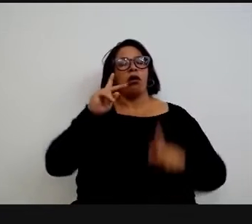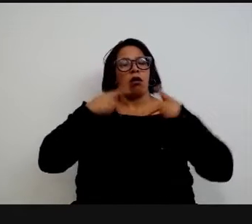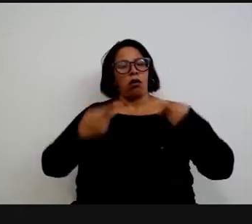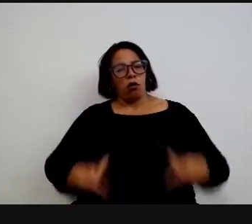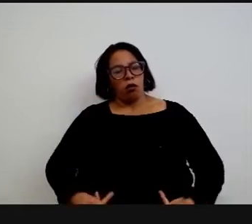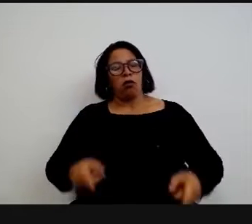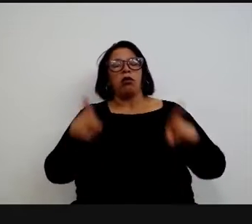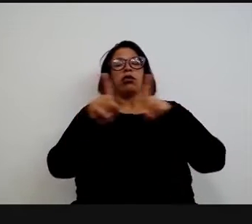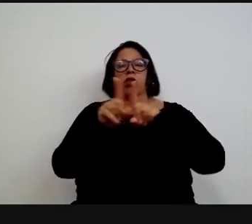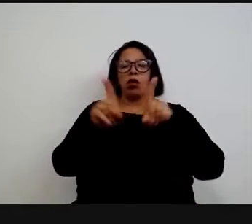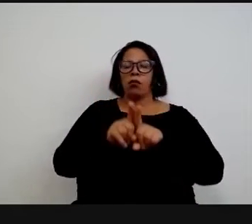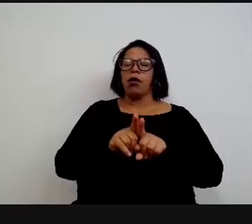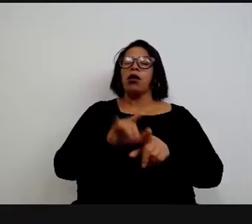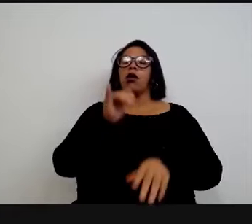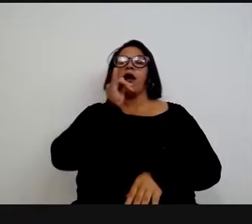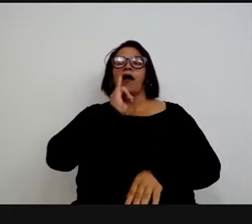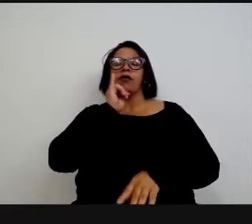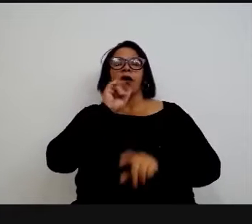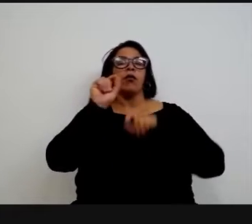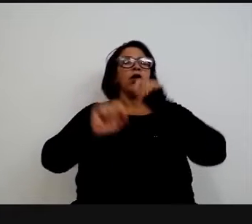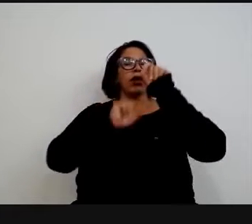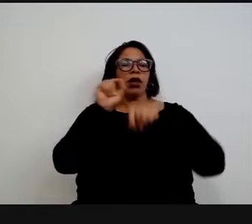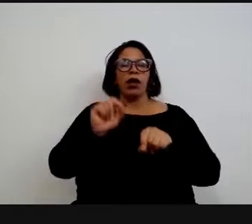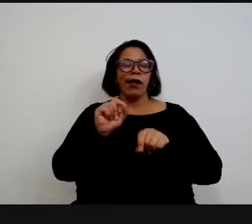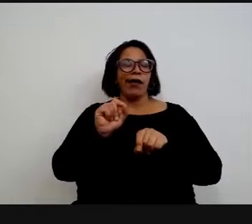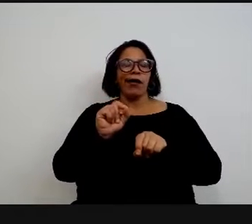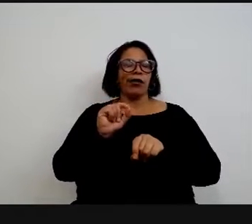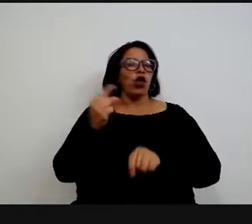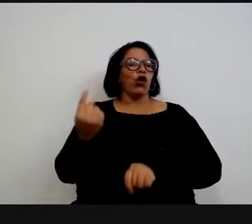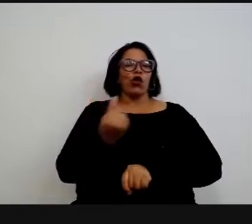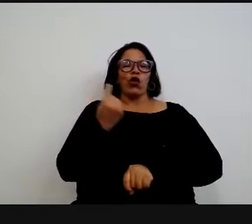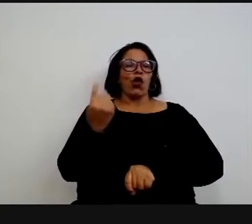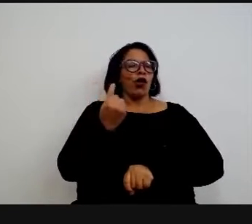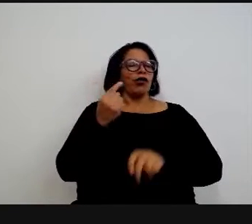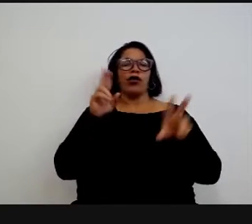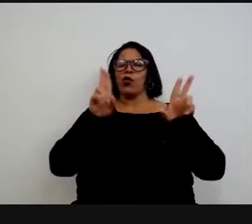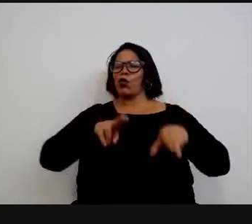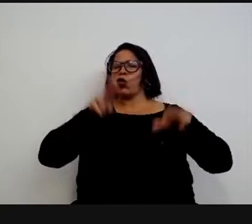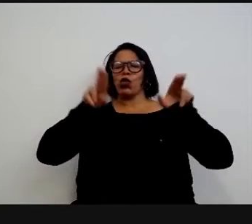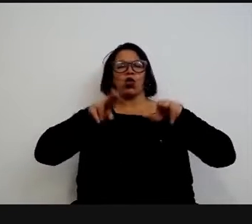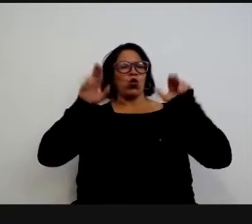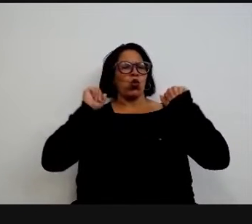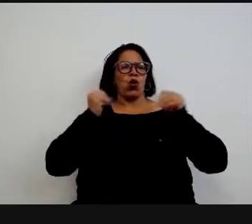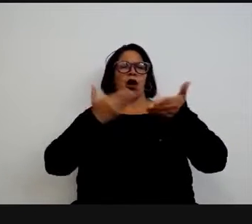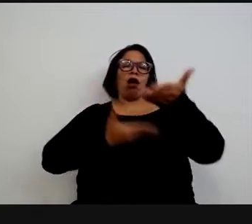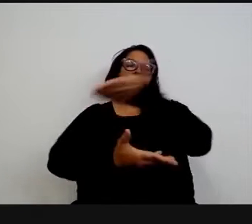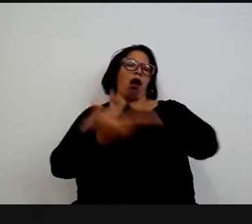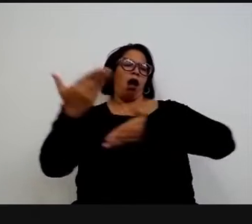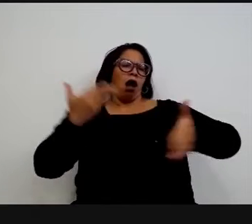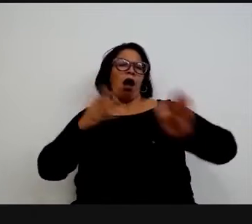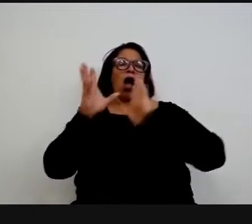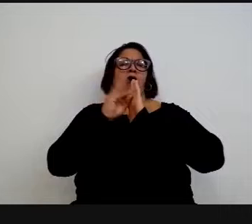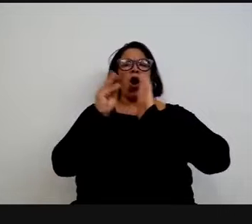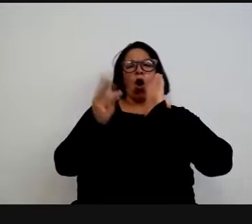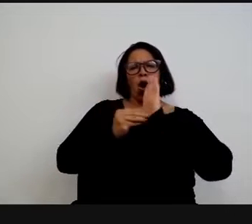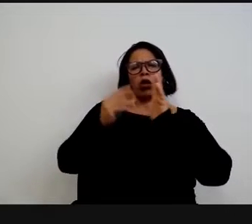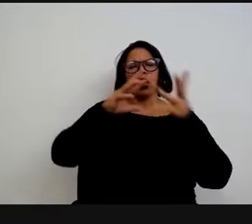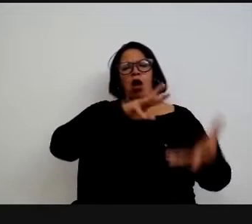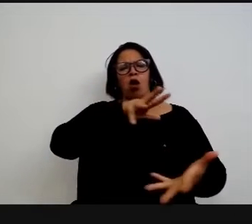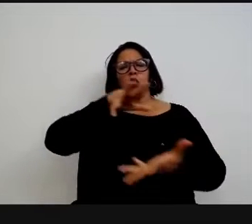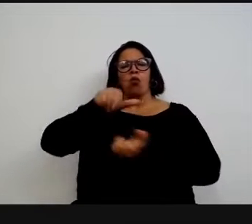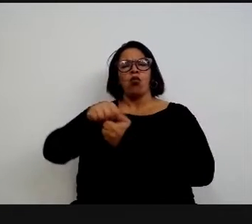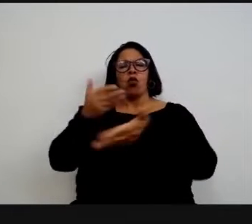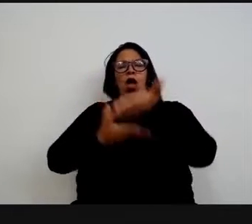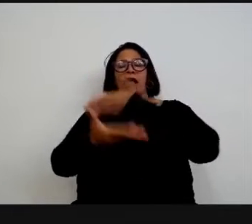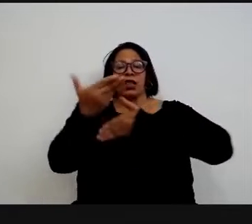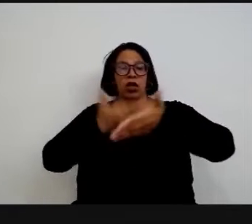humanos. Também mais um exemplo de que não construímos nada sozinhos, que todo mundo